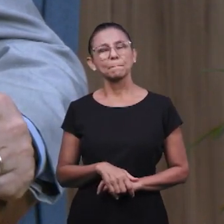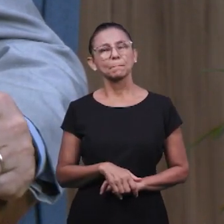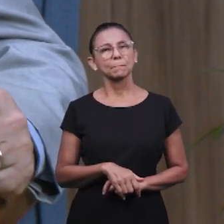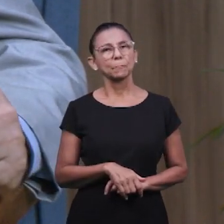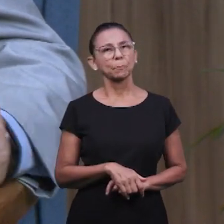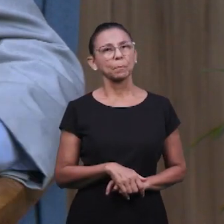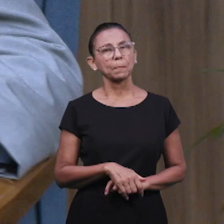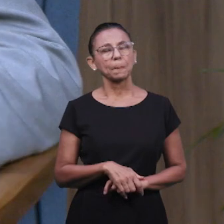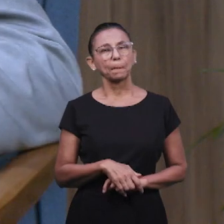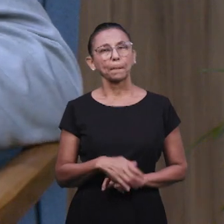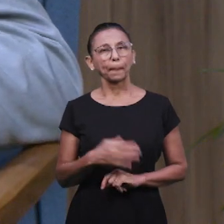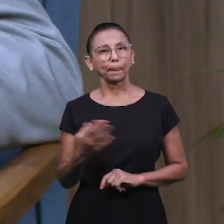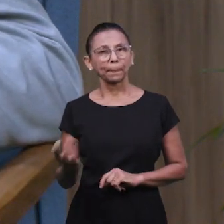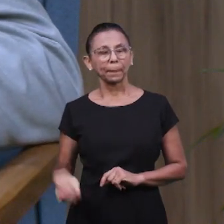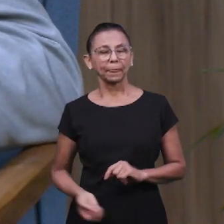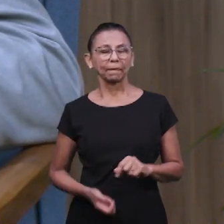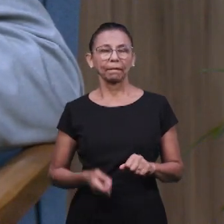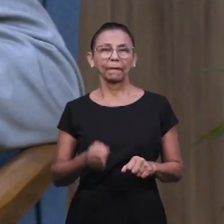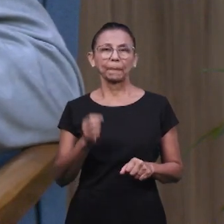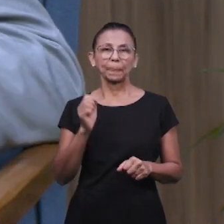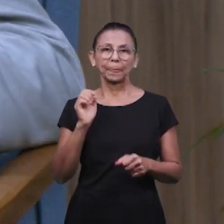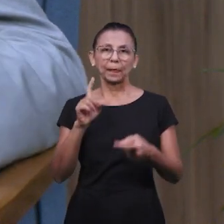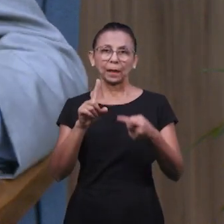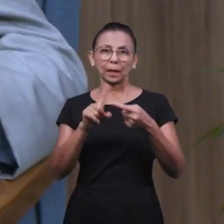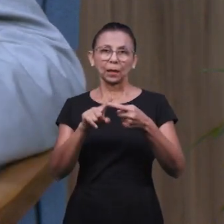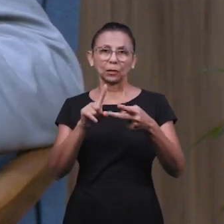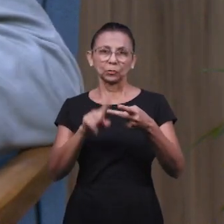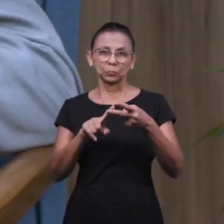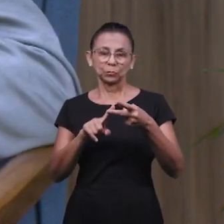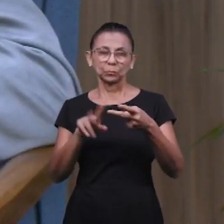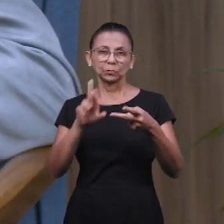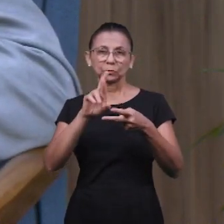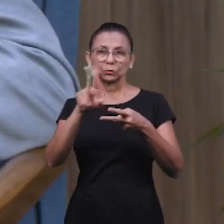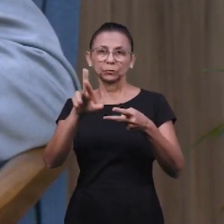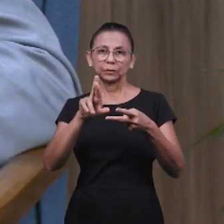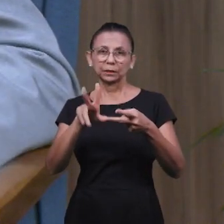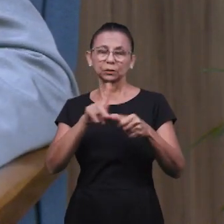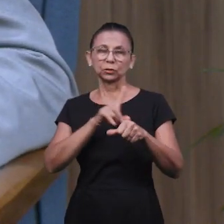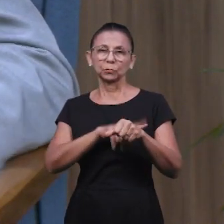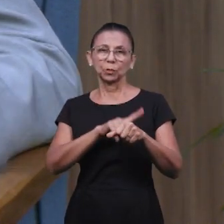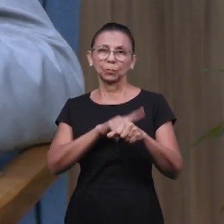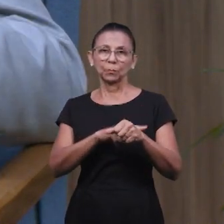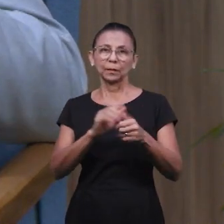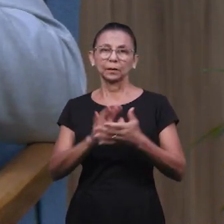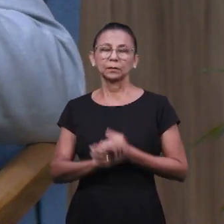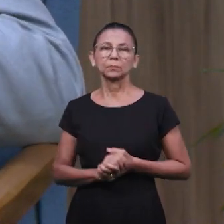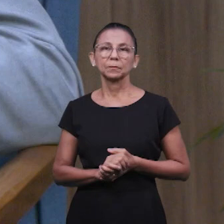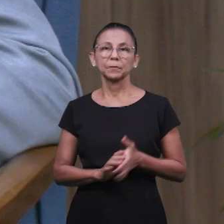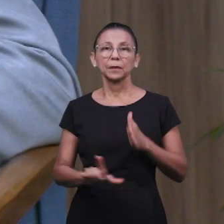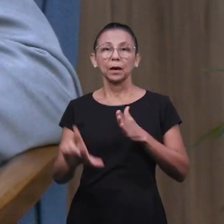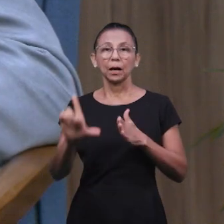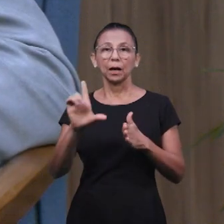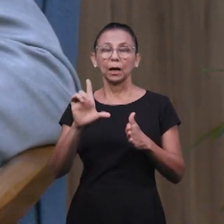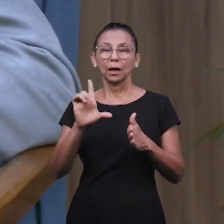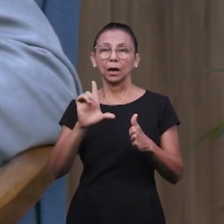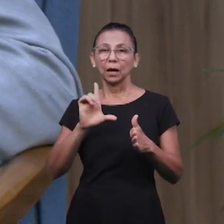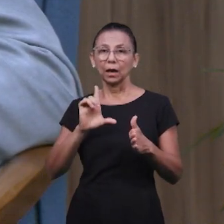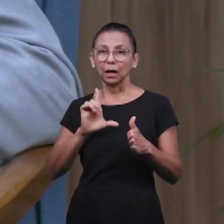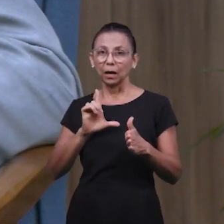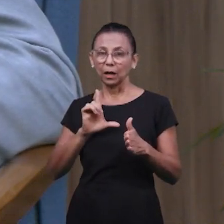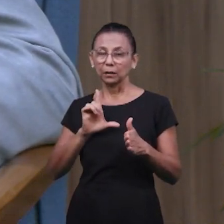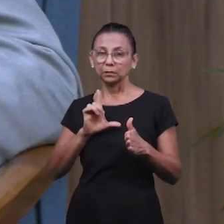é que existem dois momentos diferentes. O momento que antecede a chegada do